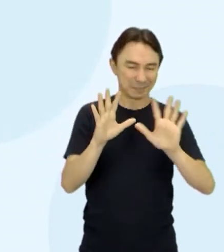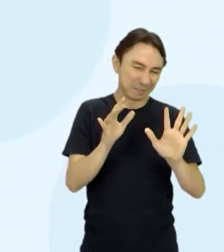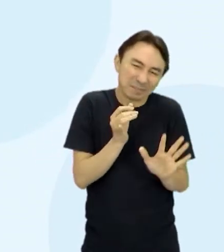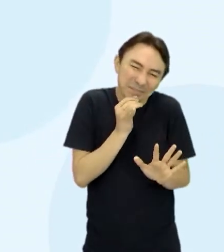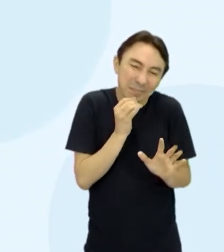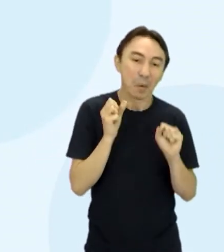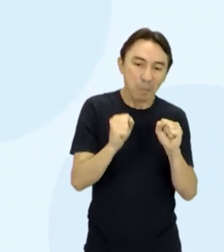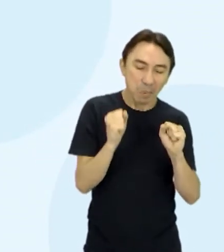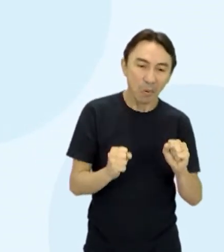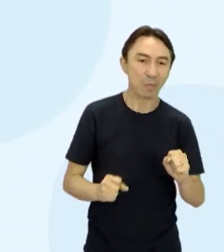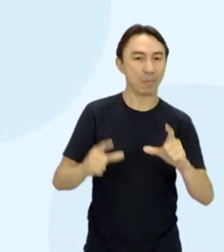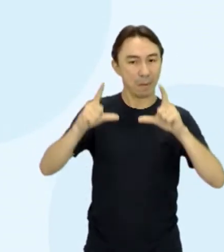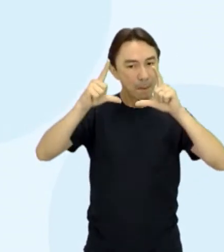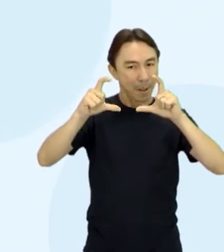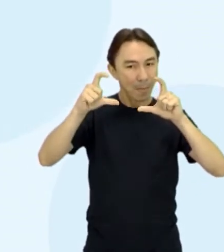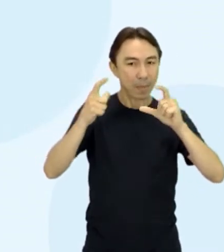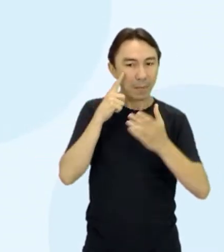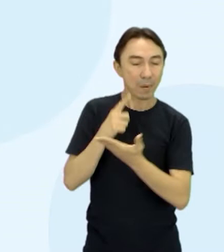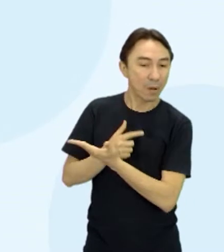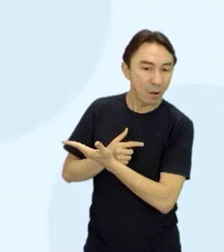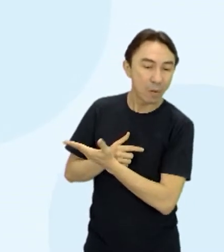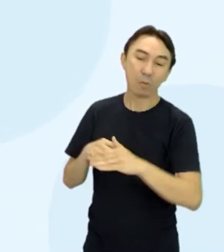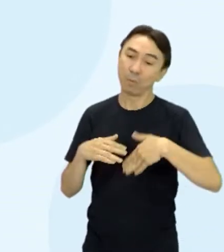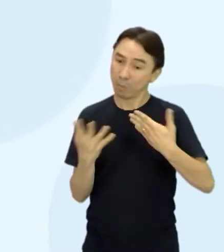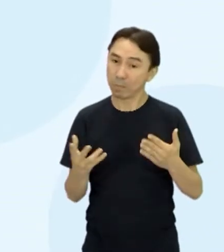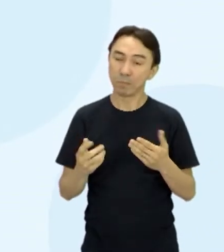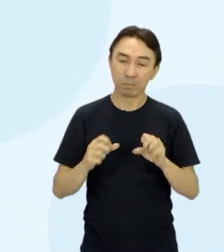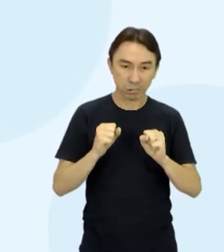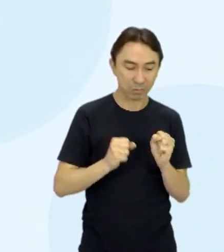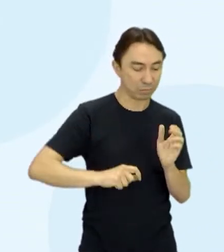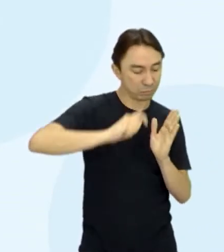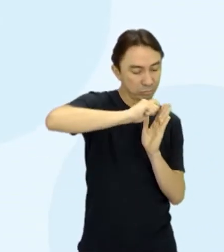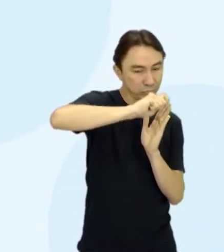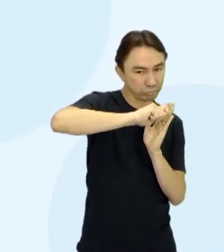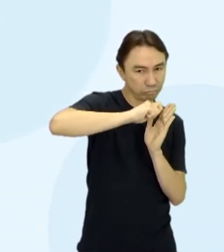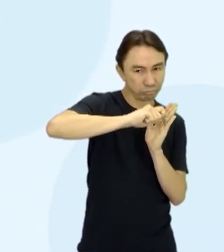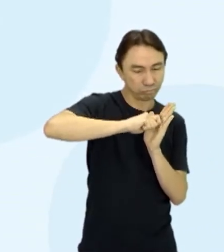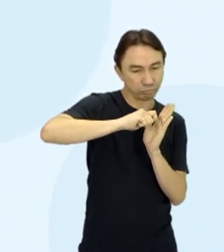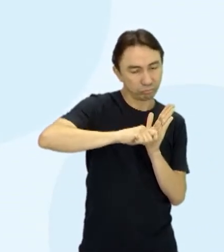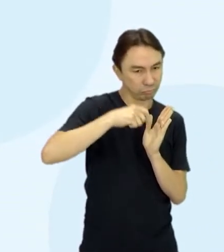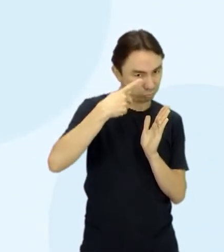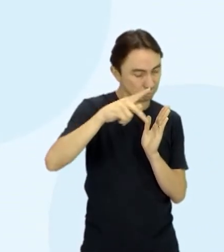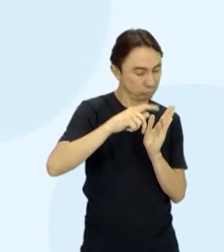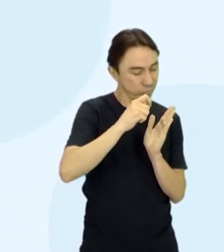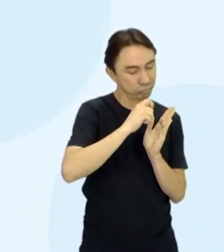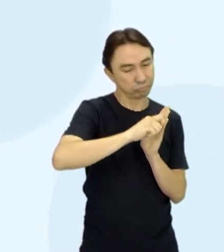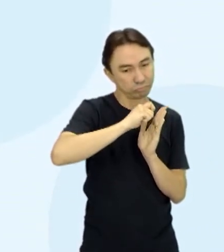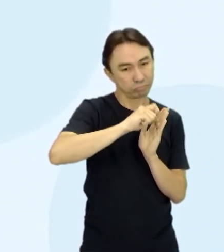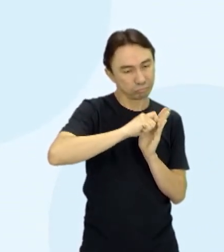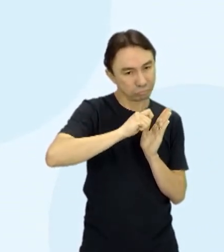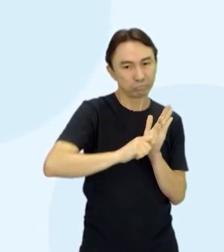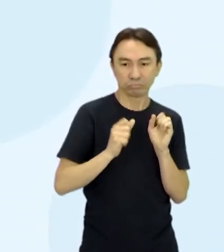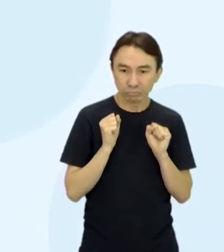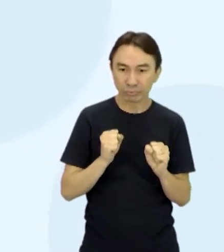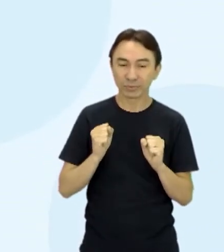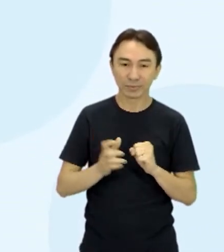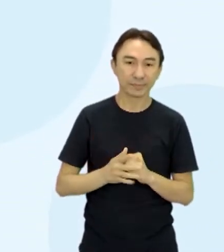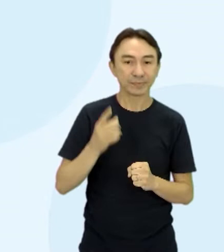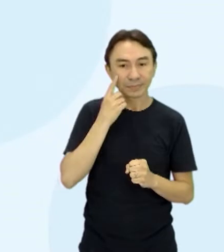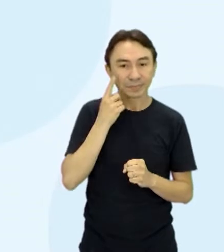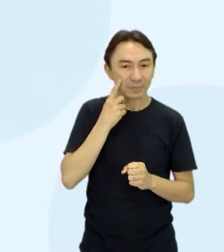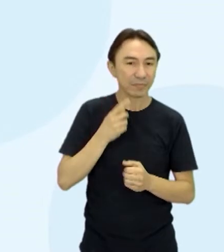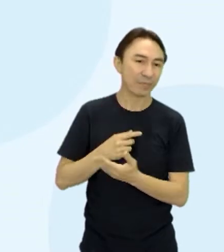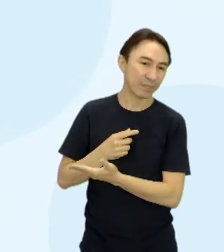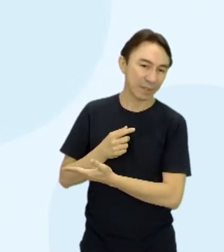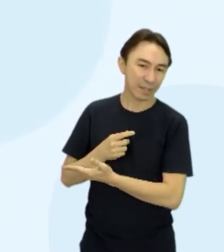fazer também uma anotação aí no seu caderno, enfim, de quanto é a gente